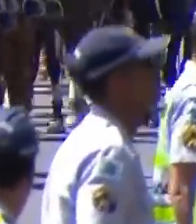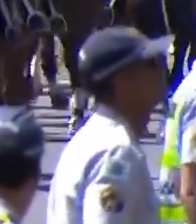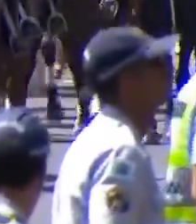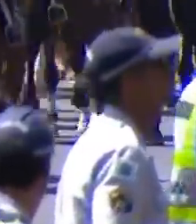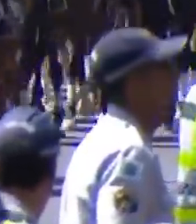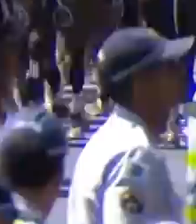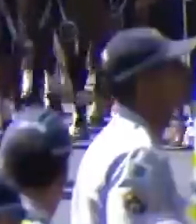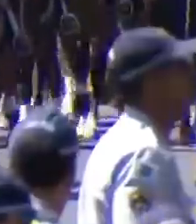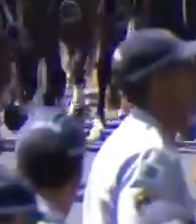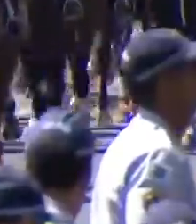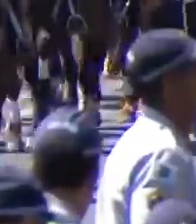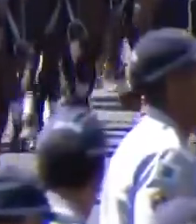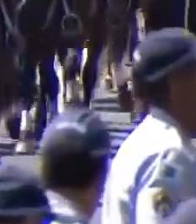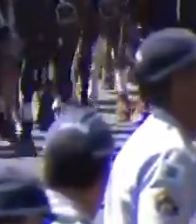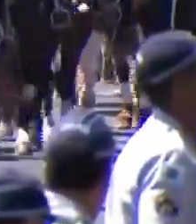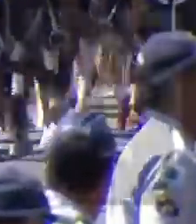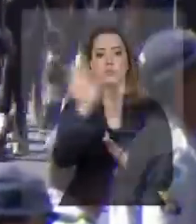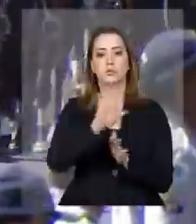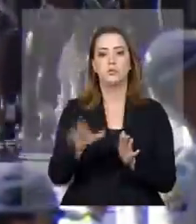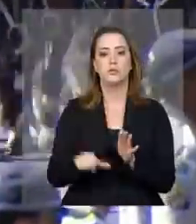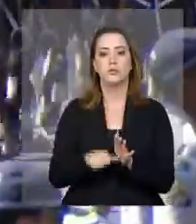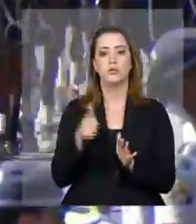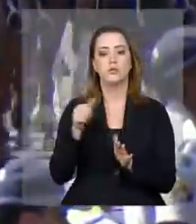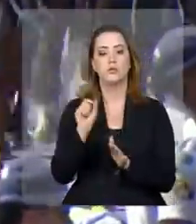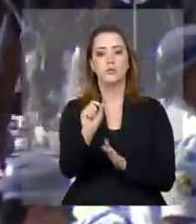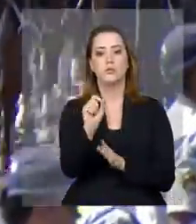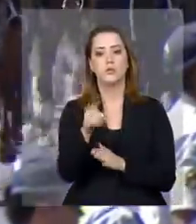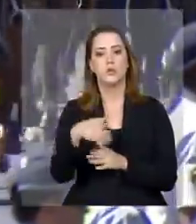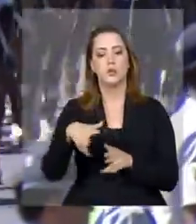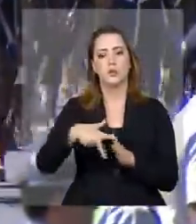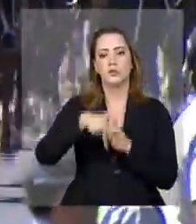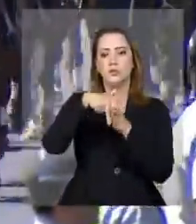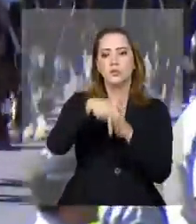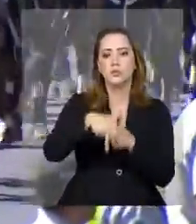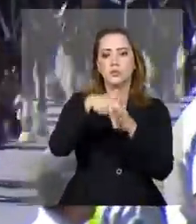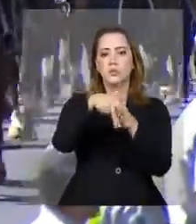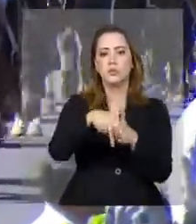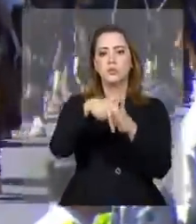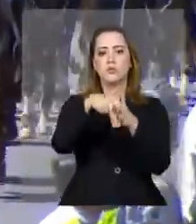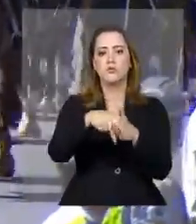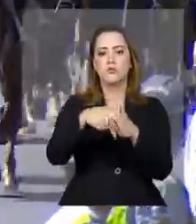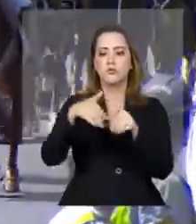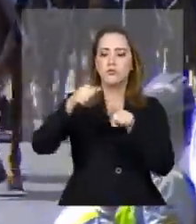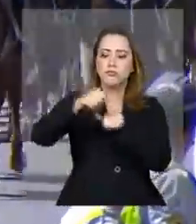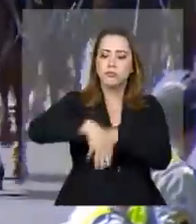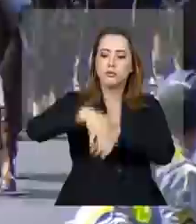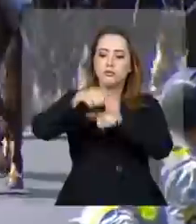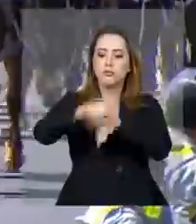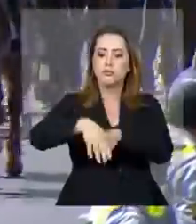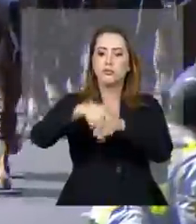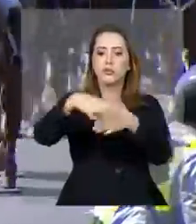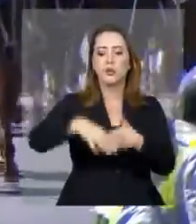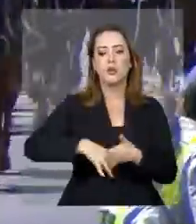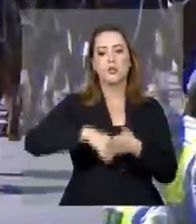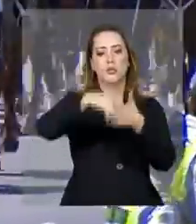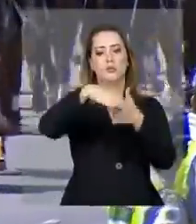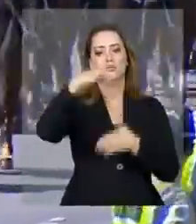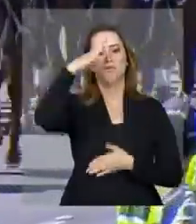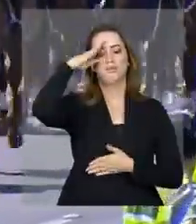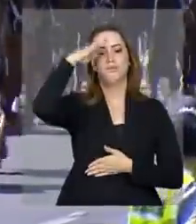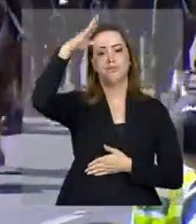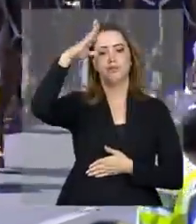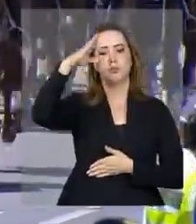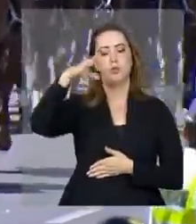O 1º Regimento de Cavalaria de Guardas Dragões da Independência desfila liderado por seu comandante,